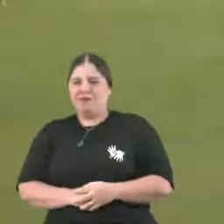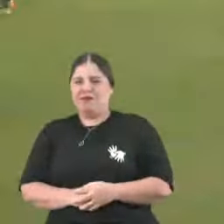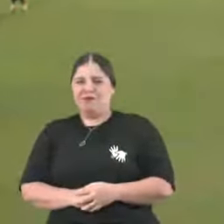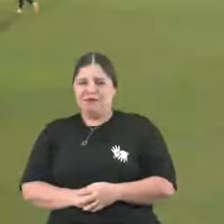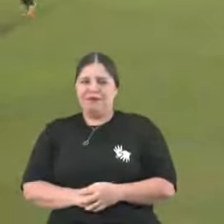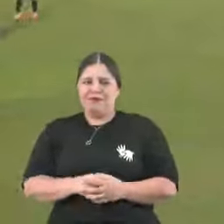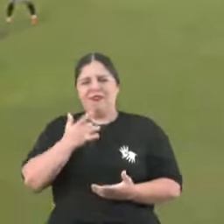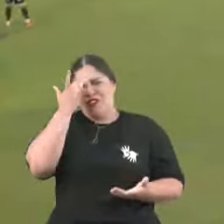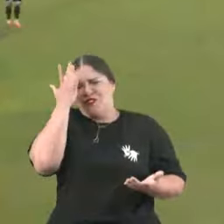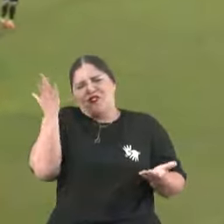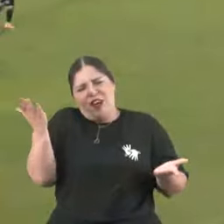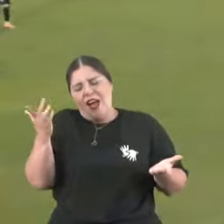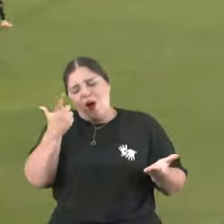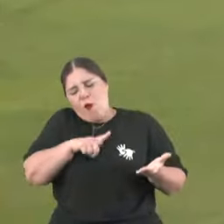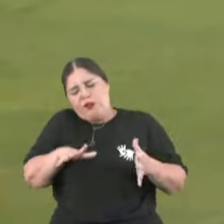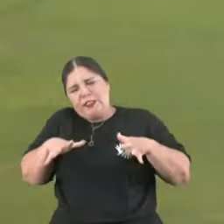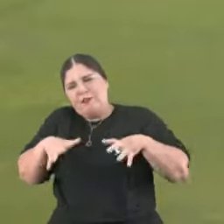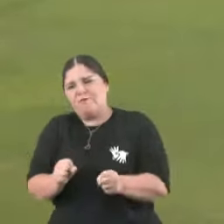do goleiro.